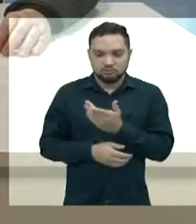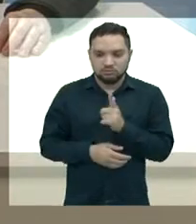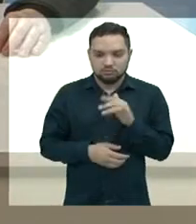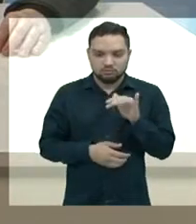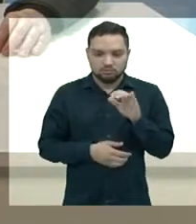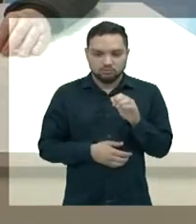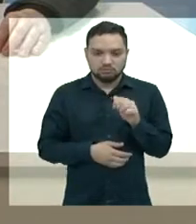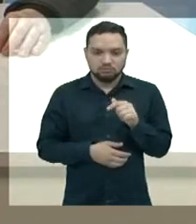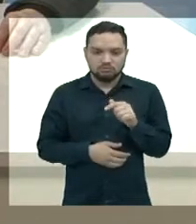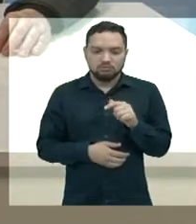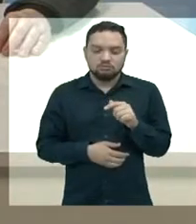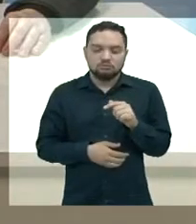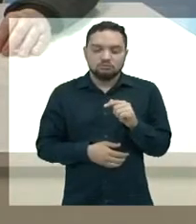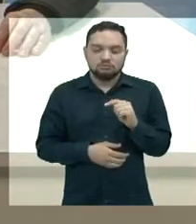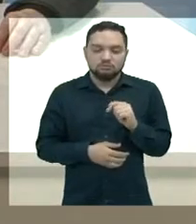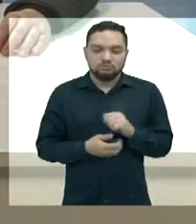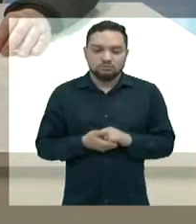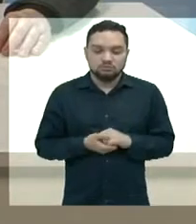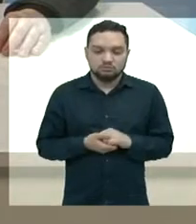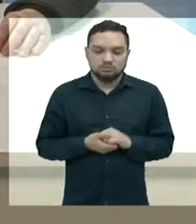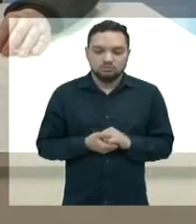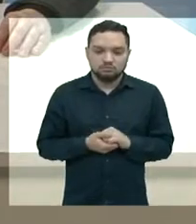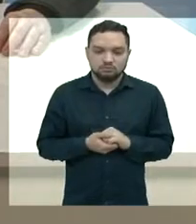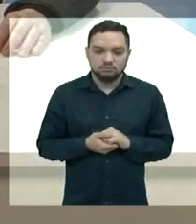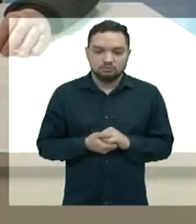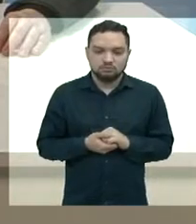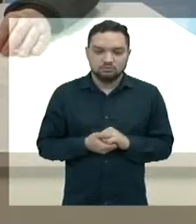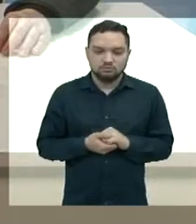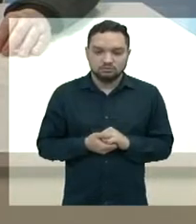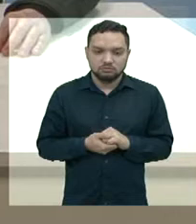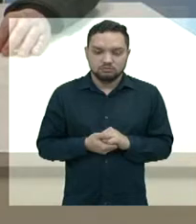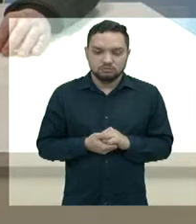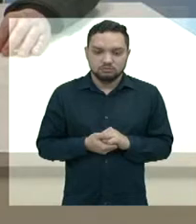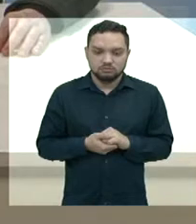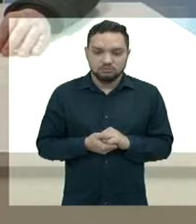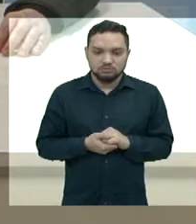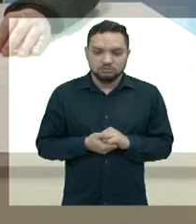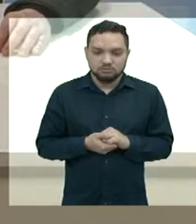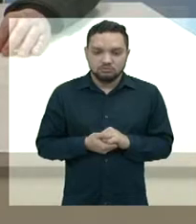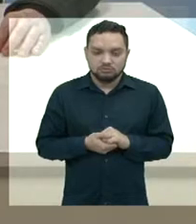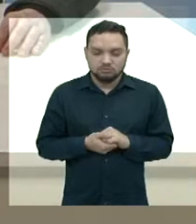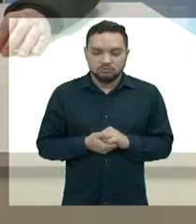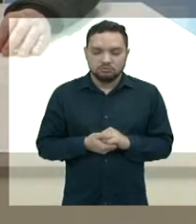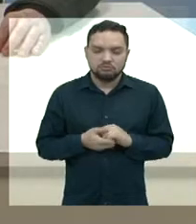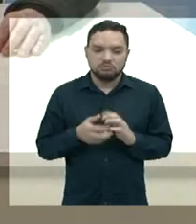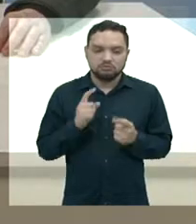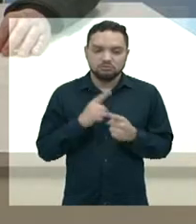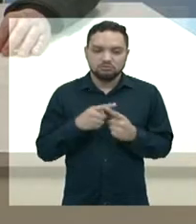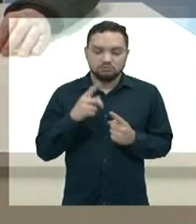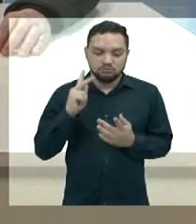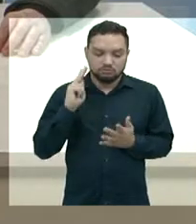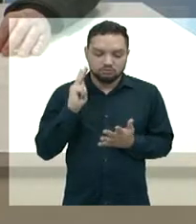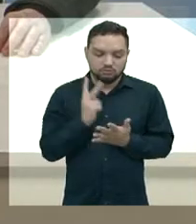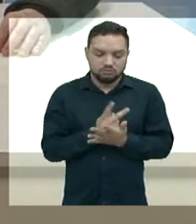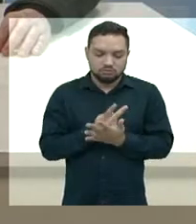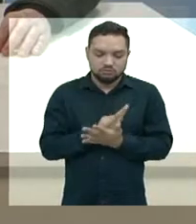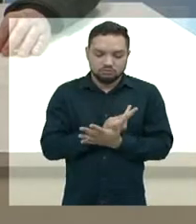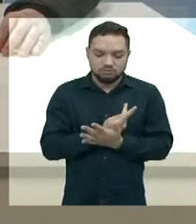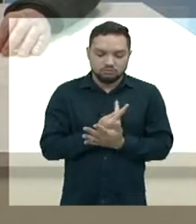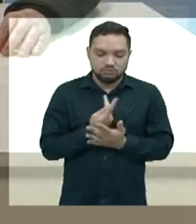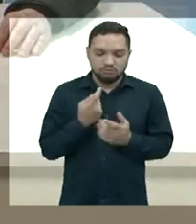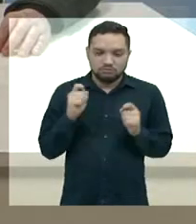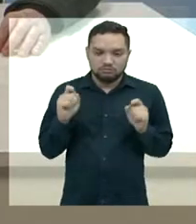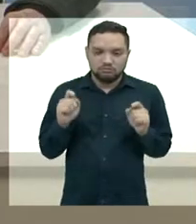um episódio muito menor que esse que você acabou de comentar,